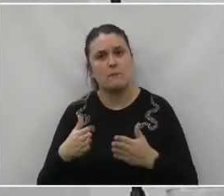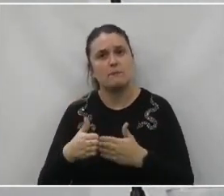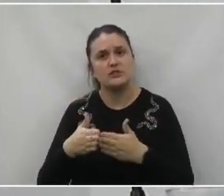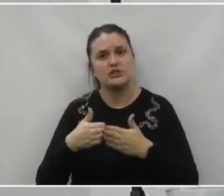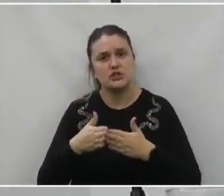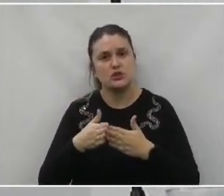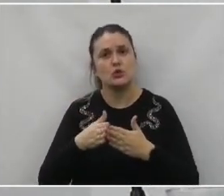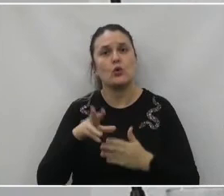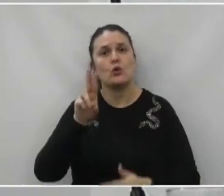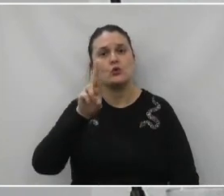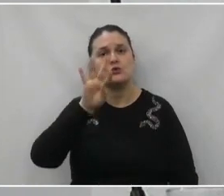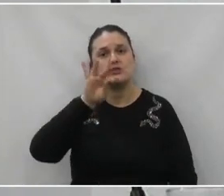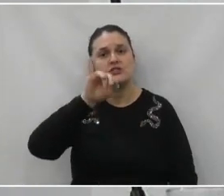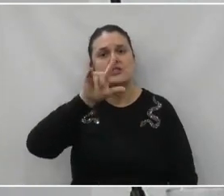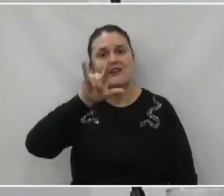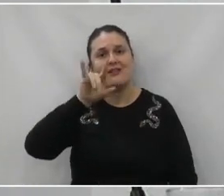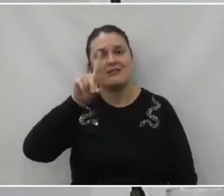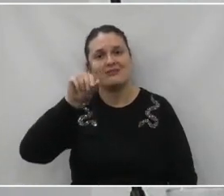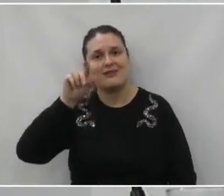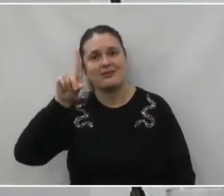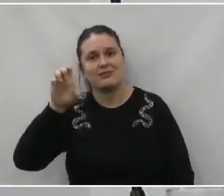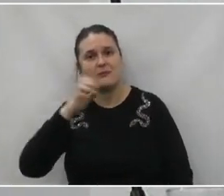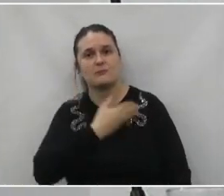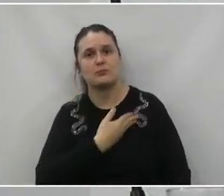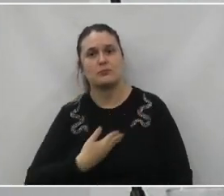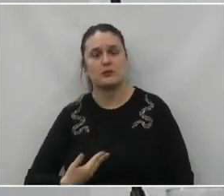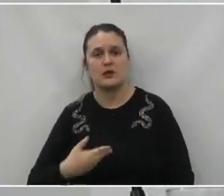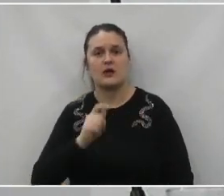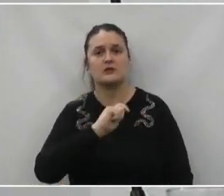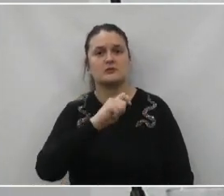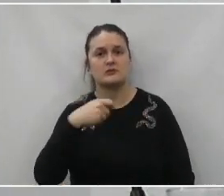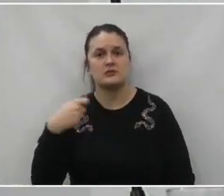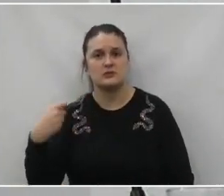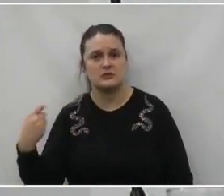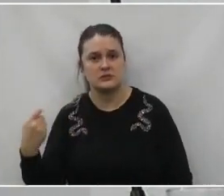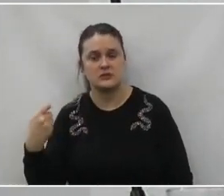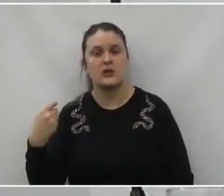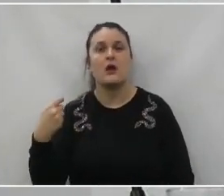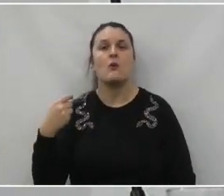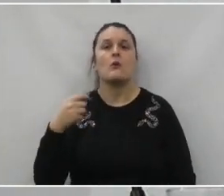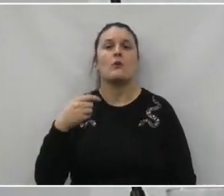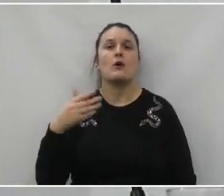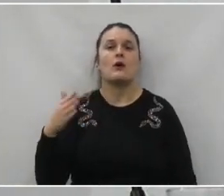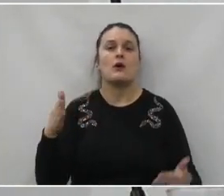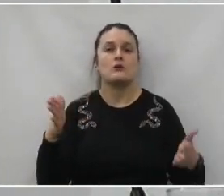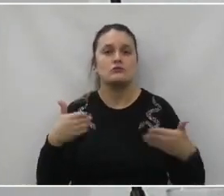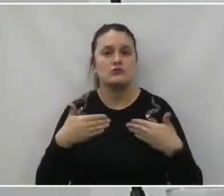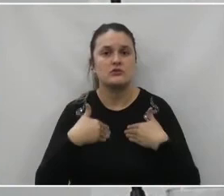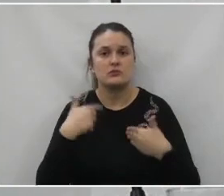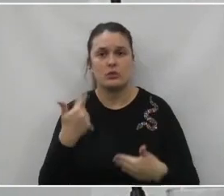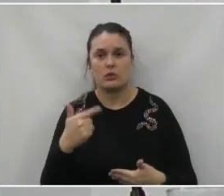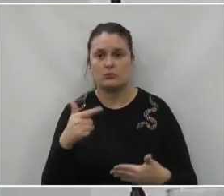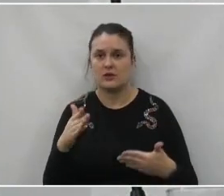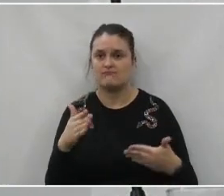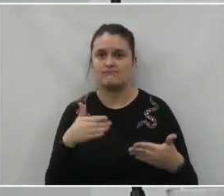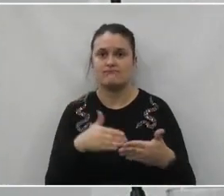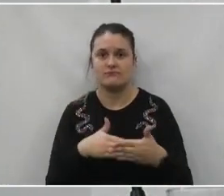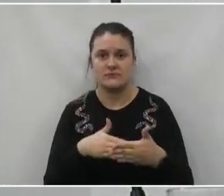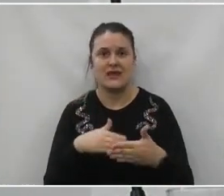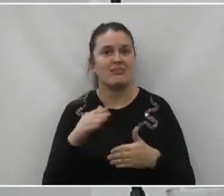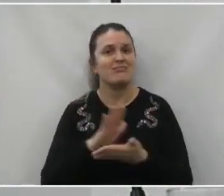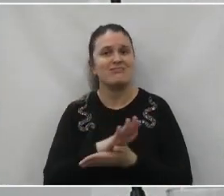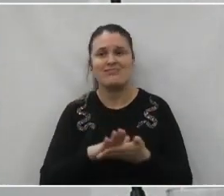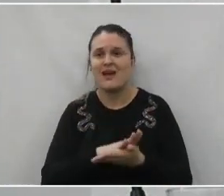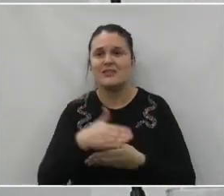pedido de utilidade pública à Associação Autismo Sem Barreira, da qual sou presidente, mas sei que nada se constrói